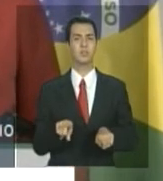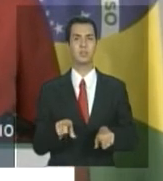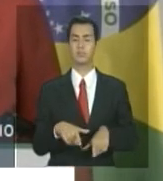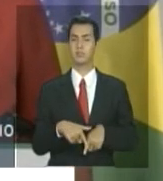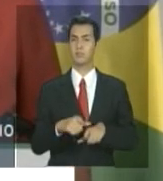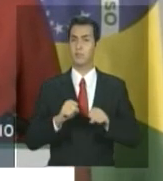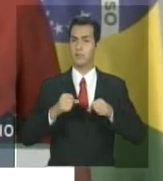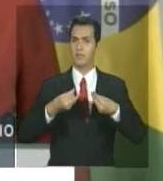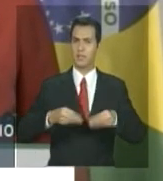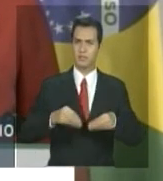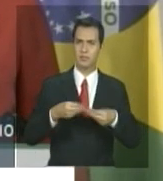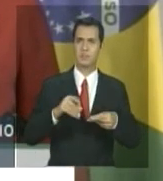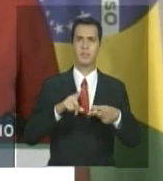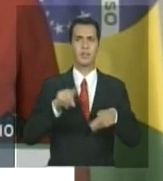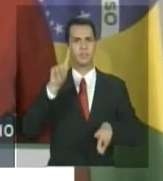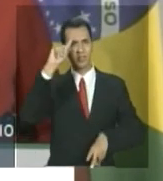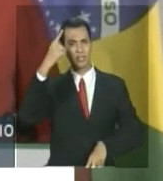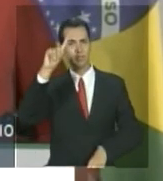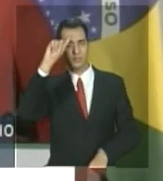uma grande criatividade.